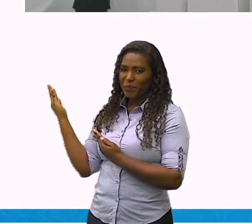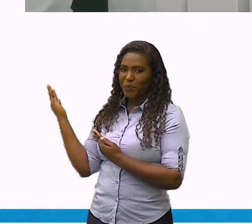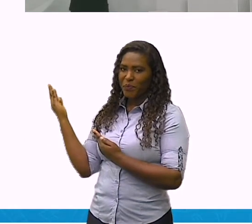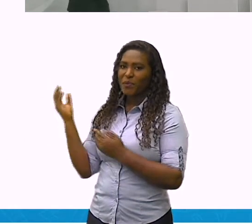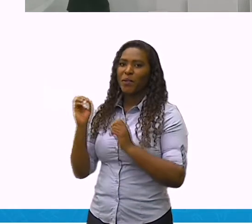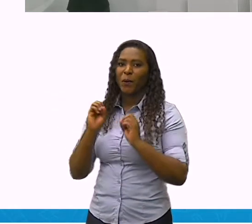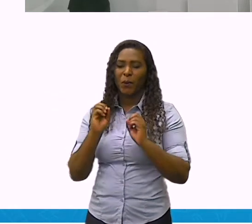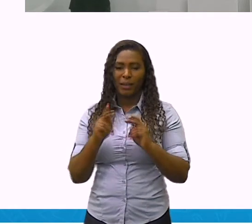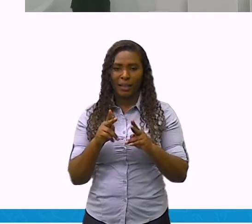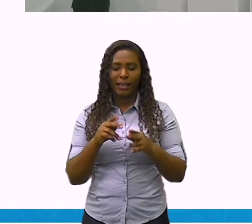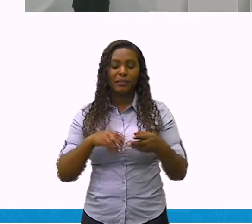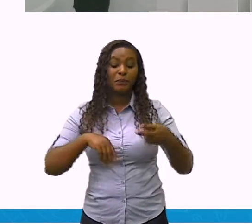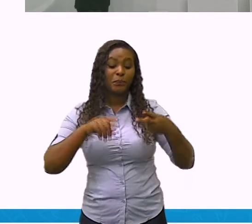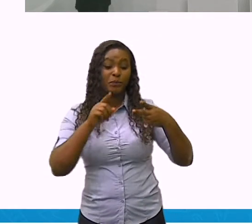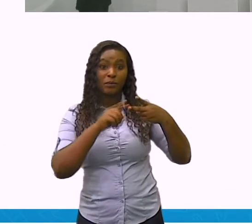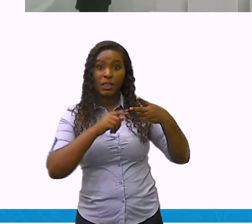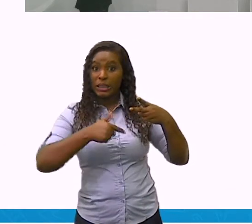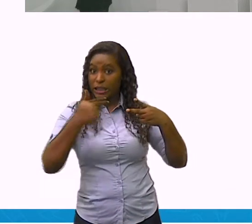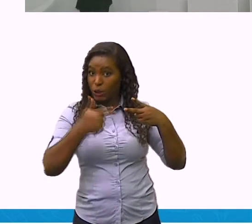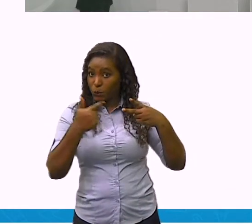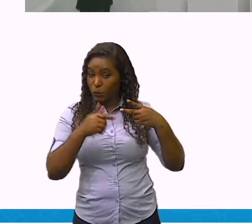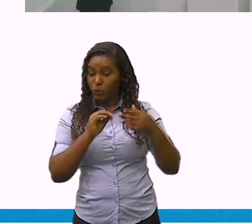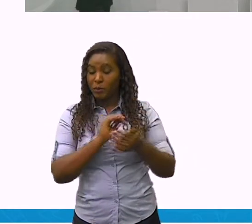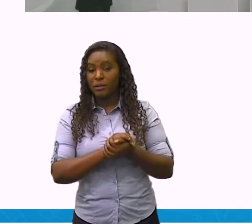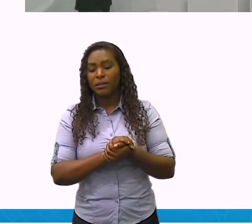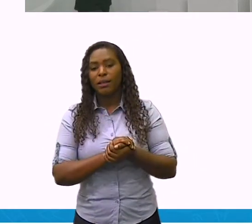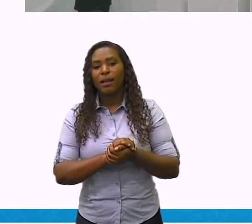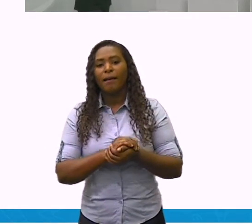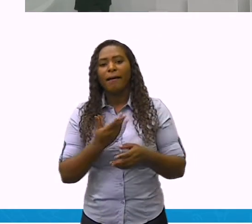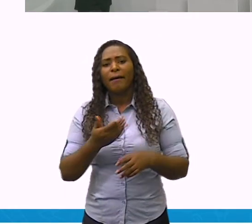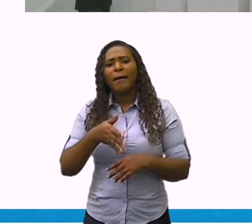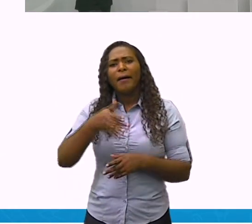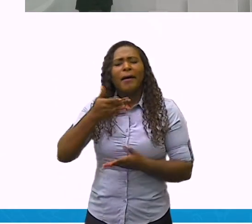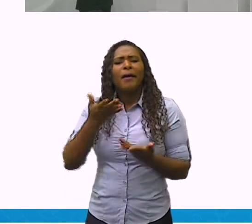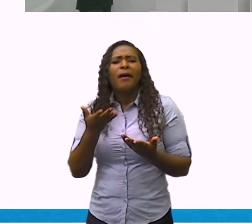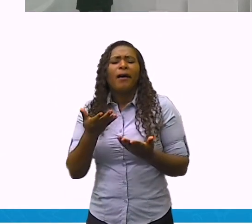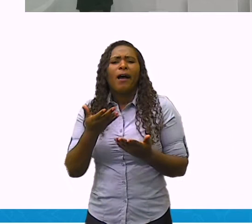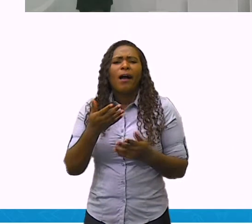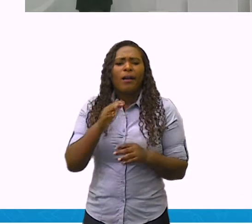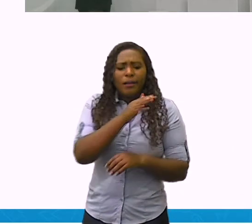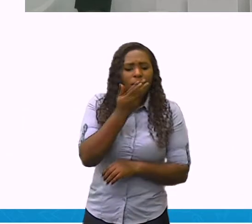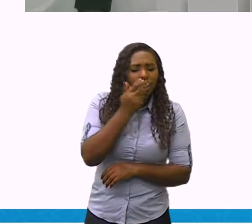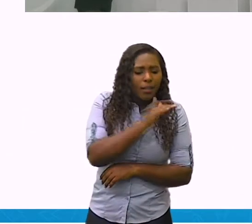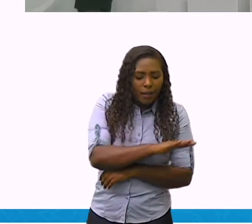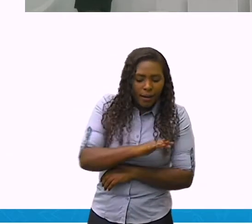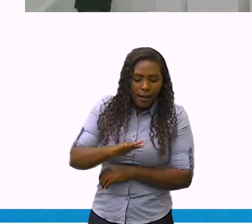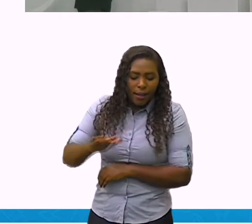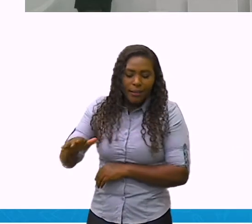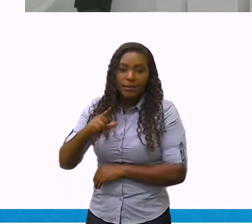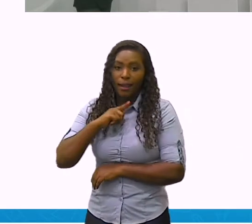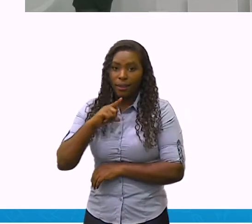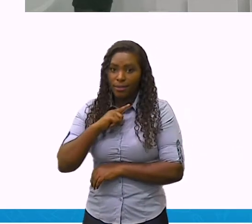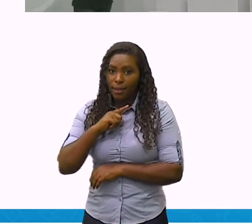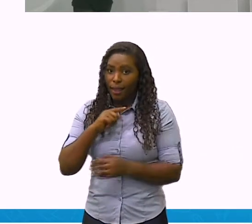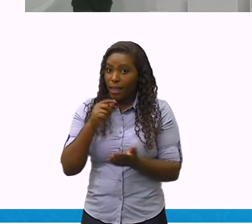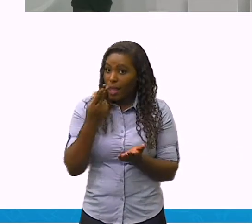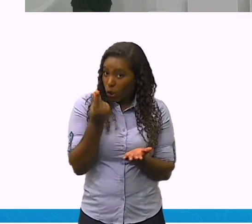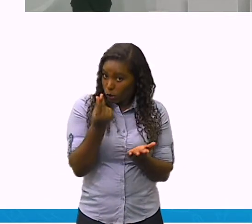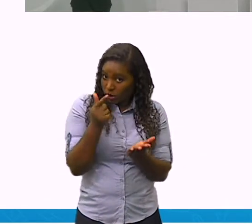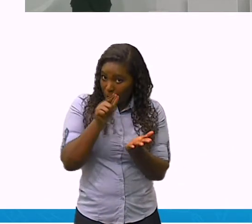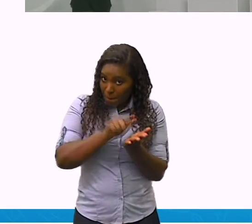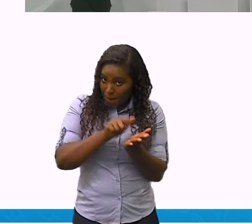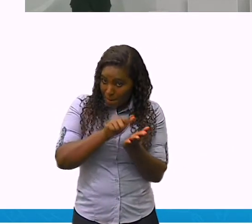Vamos lá, questão 2. Quem tem a nota de menor valor? Ou seja, aquela